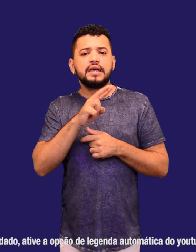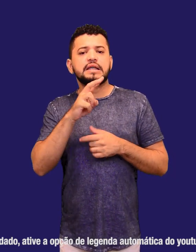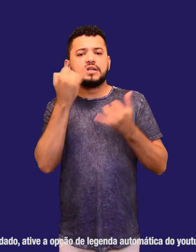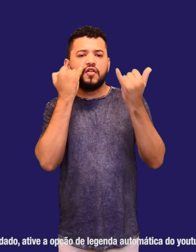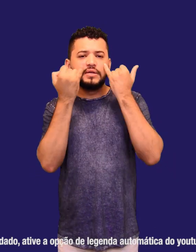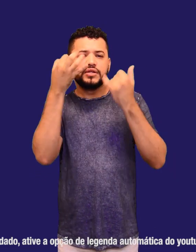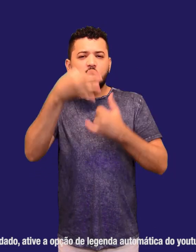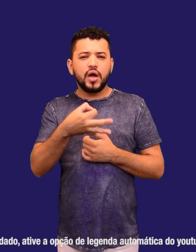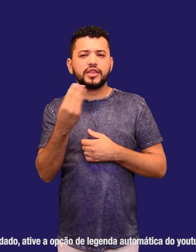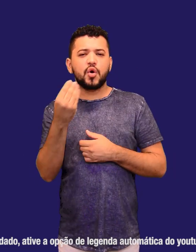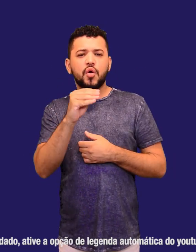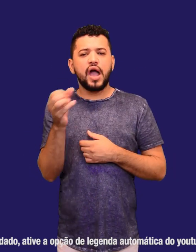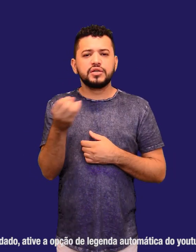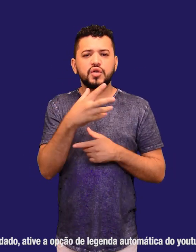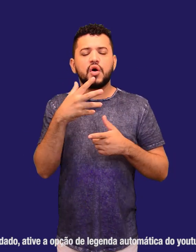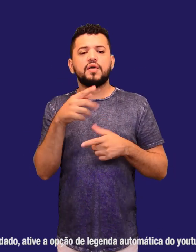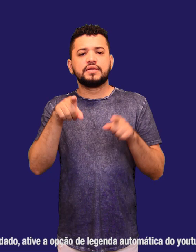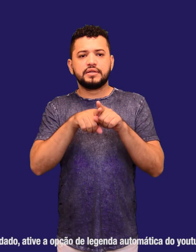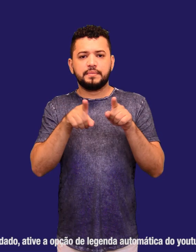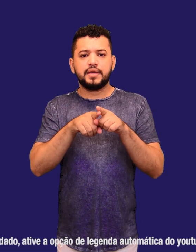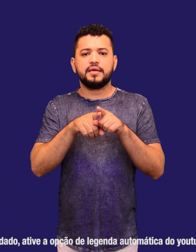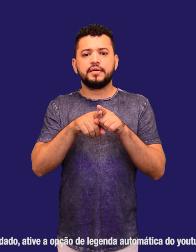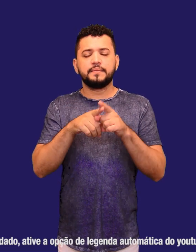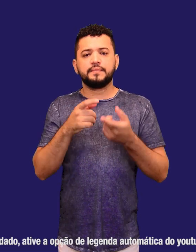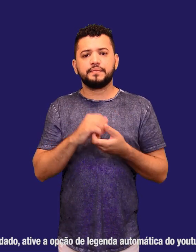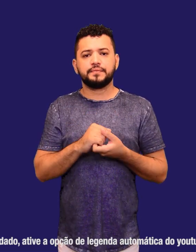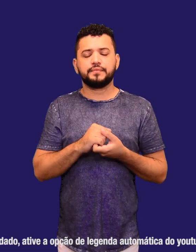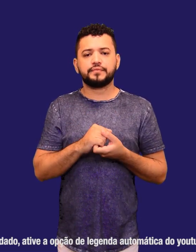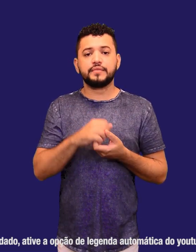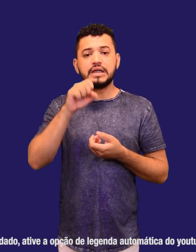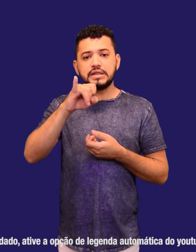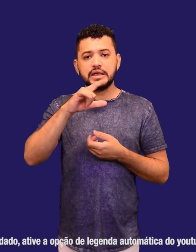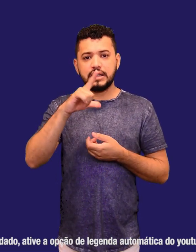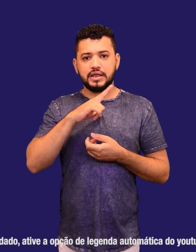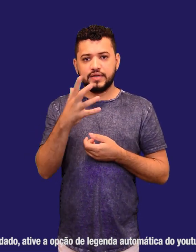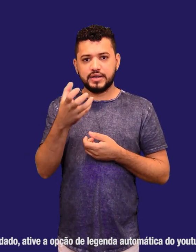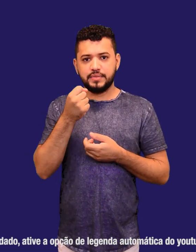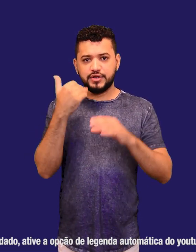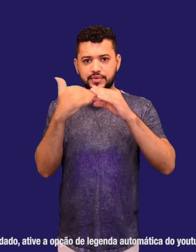que o recrutador saiba que aquele currículo seu é atualizado. Se receber uma mensagem para